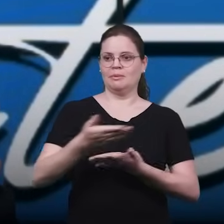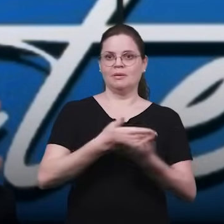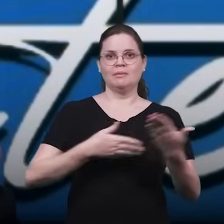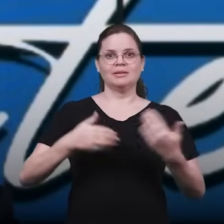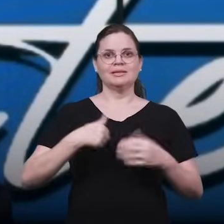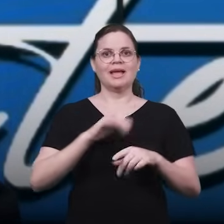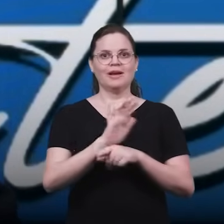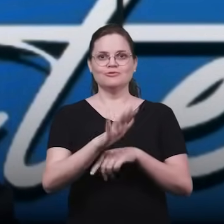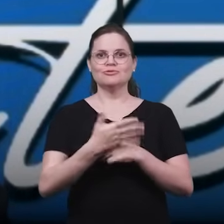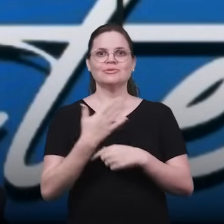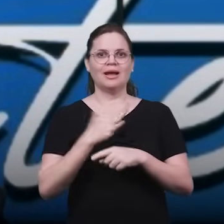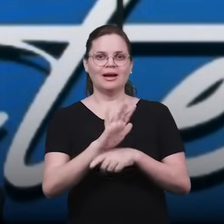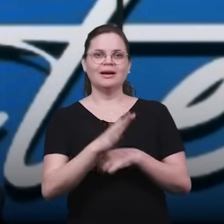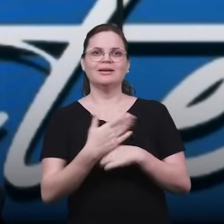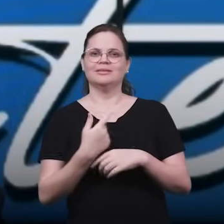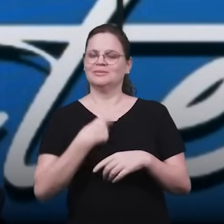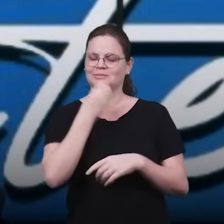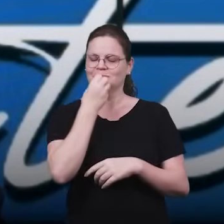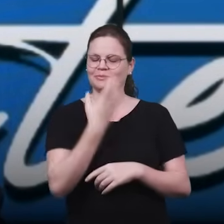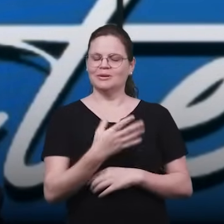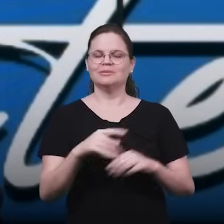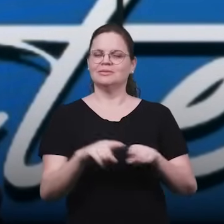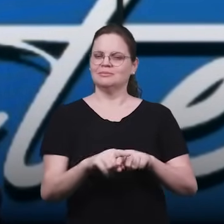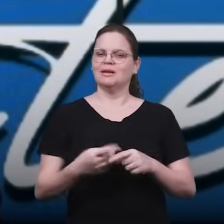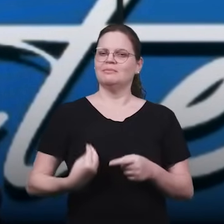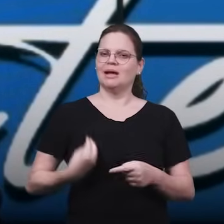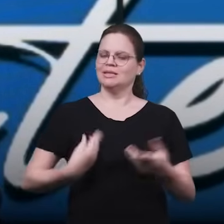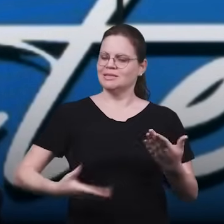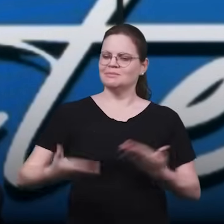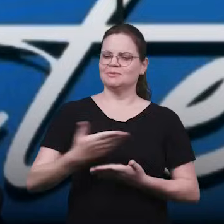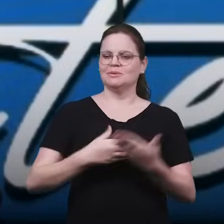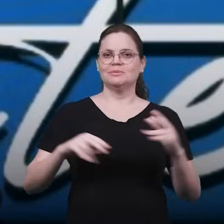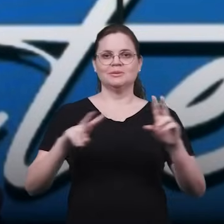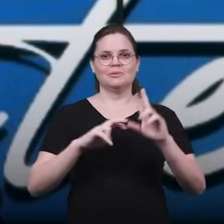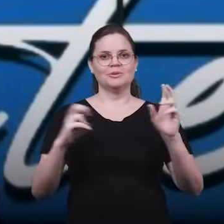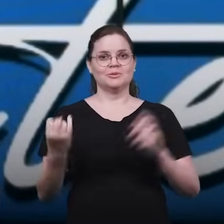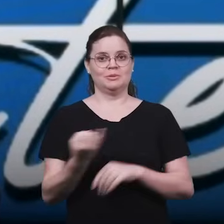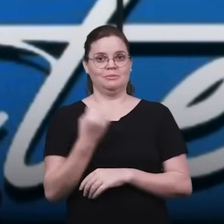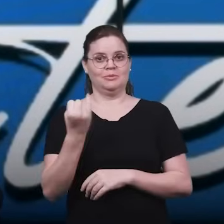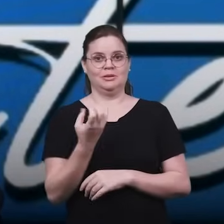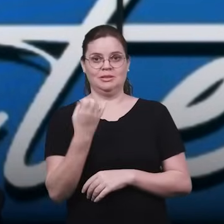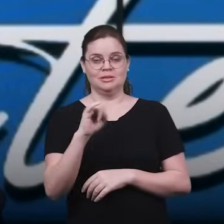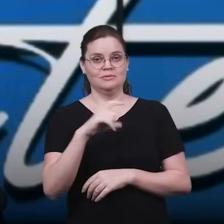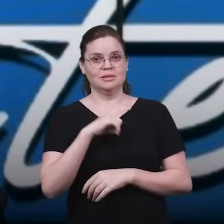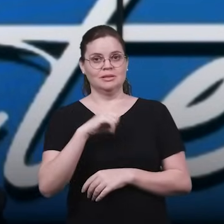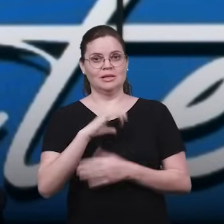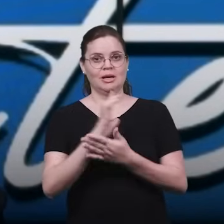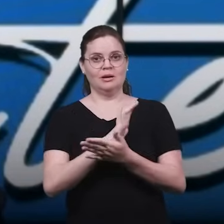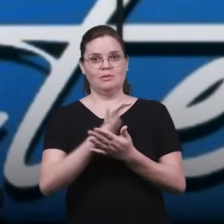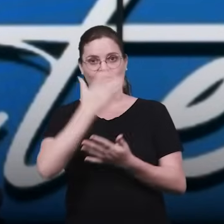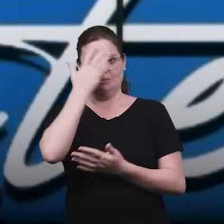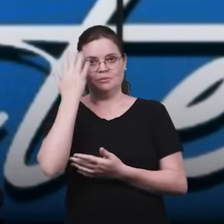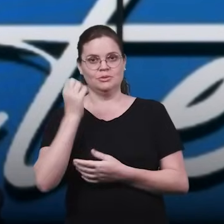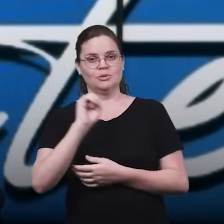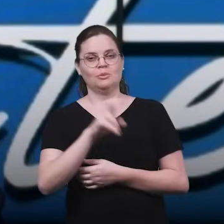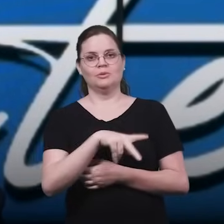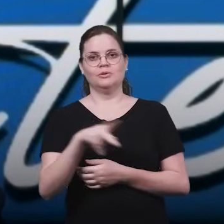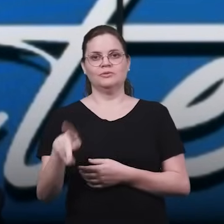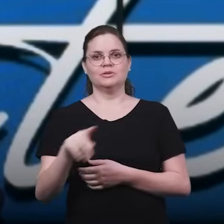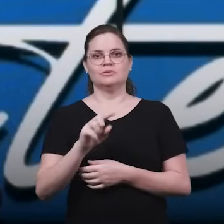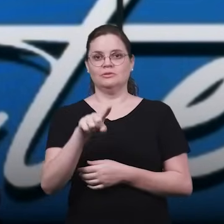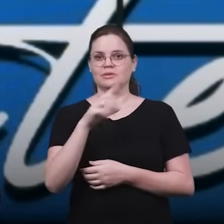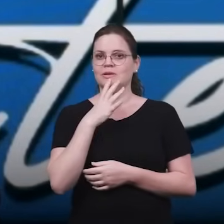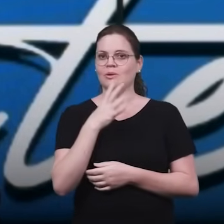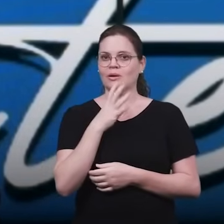aos outros. Temos observado isso. Não deixe de participar, porque é um assunto muito importante. E mais ainda, se você tiver alguém, por exemplo, uma professora